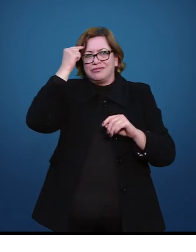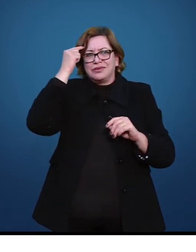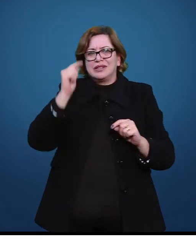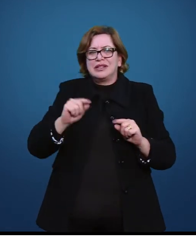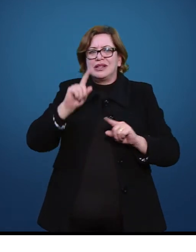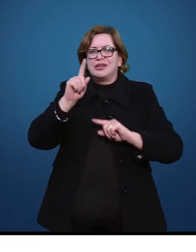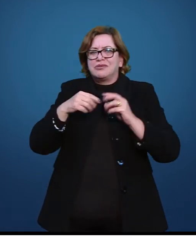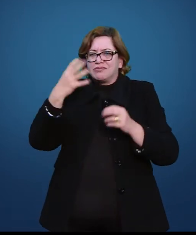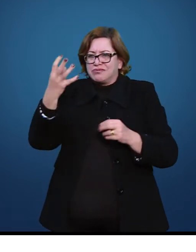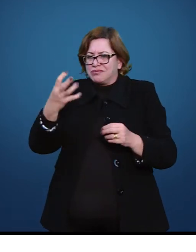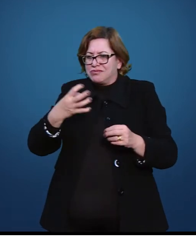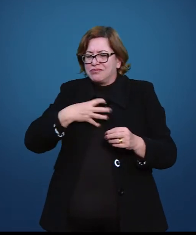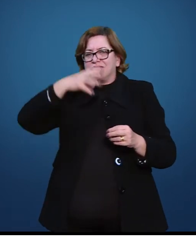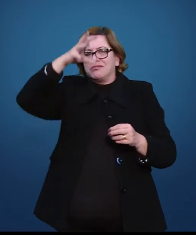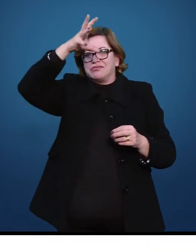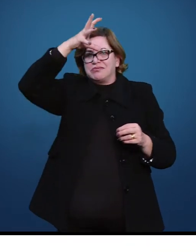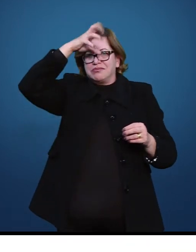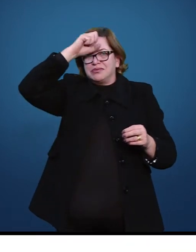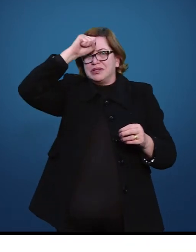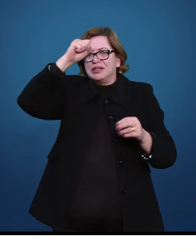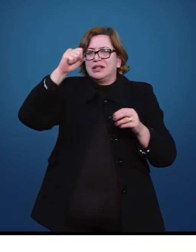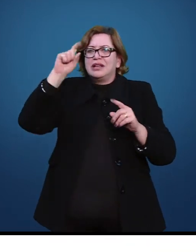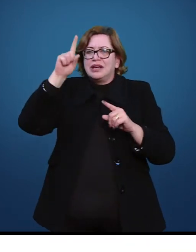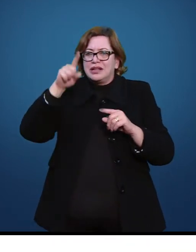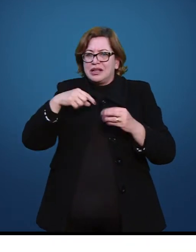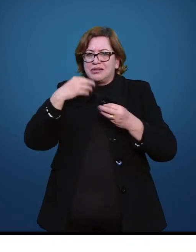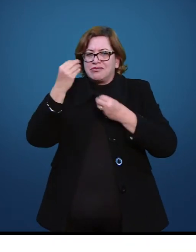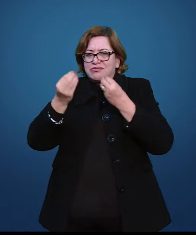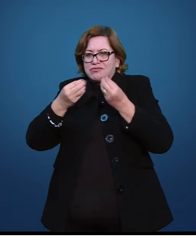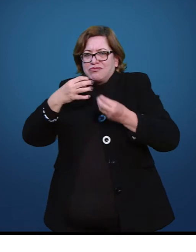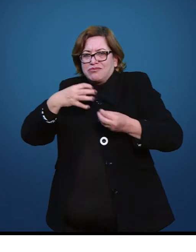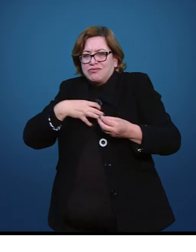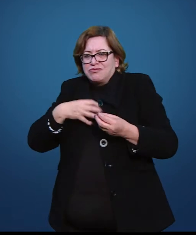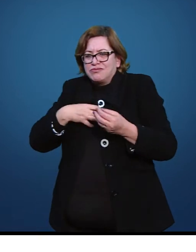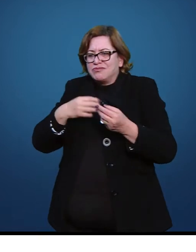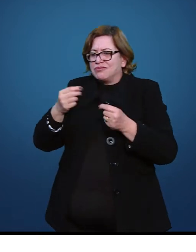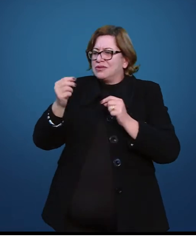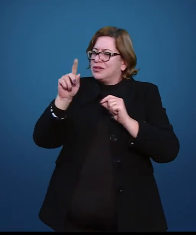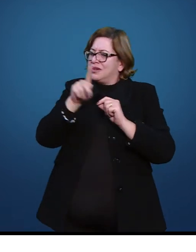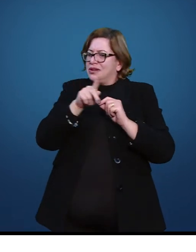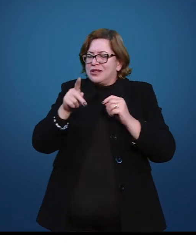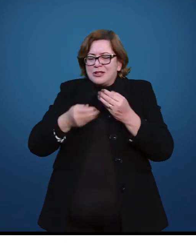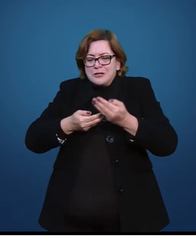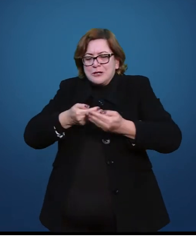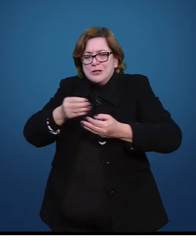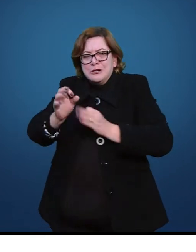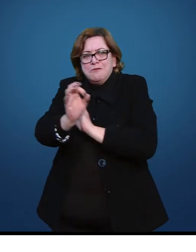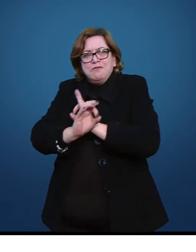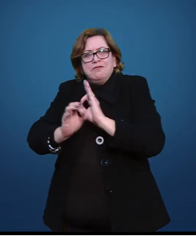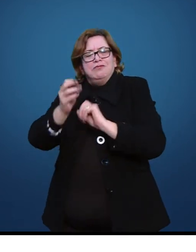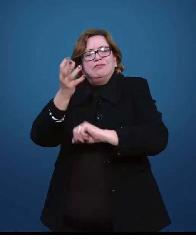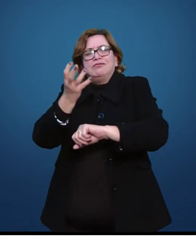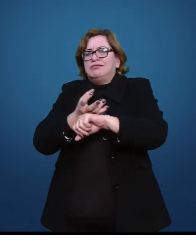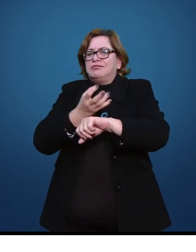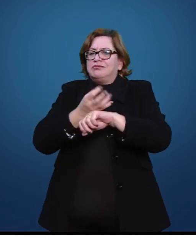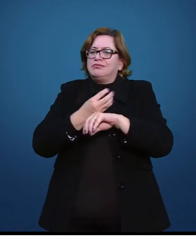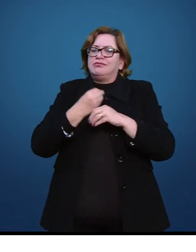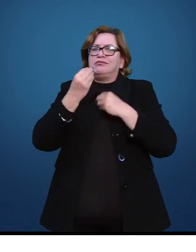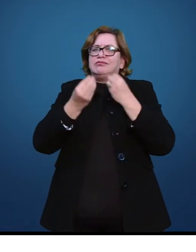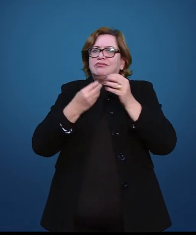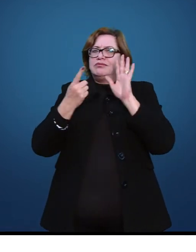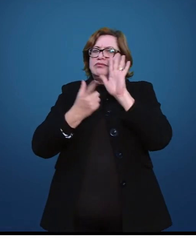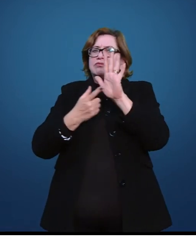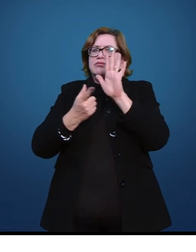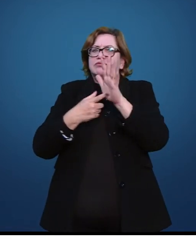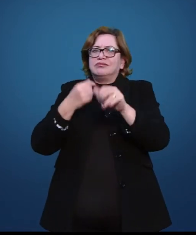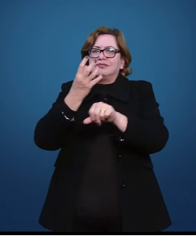Essas formas de aprender, elas também se referem à maneira com que o professor relaciona a disciplina junto com os alunos, a maneira que ele